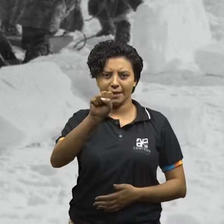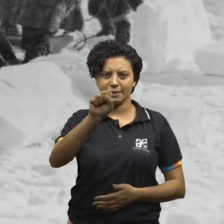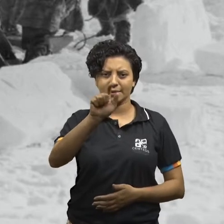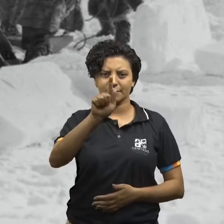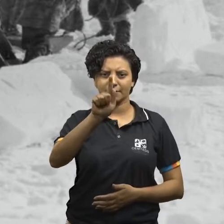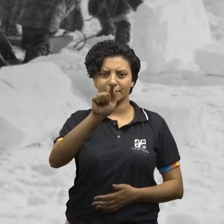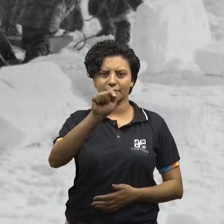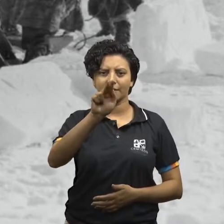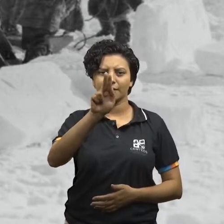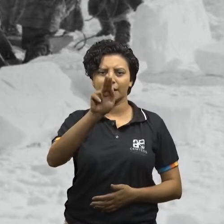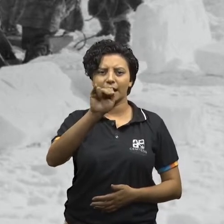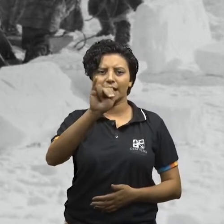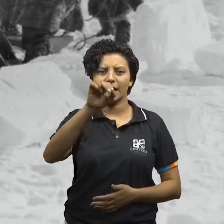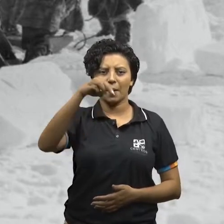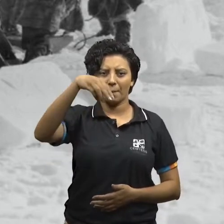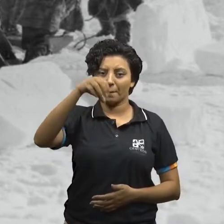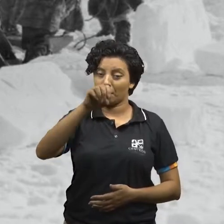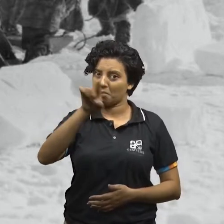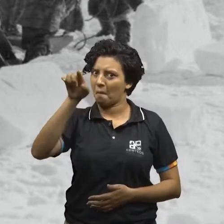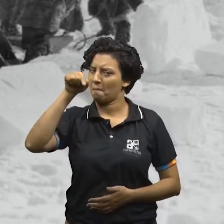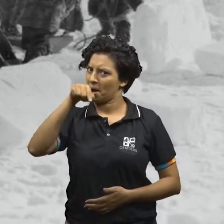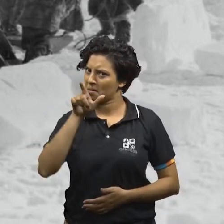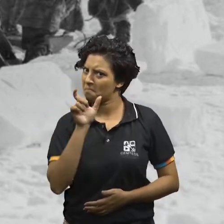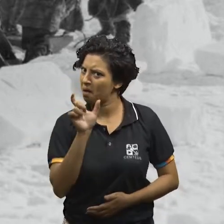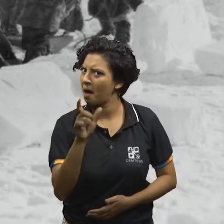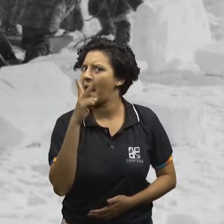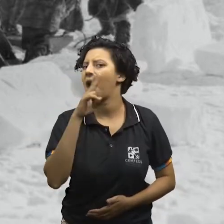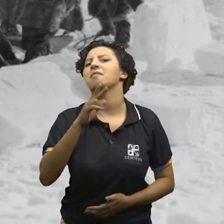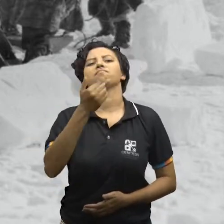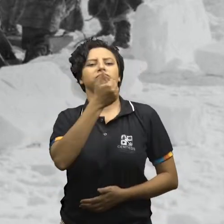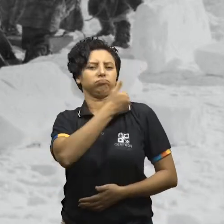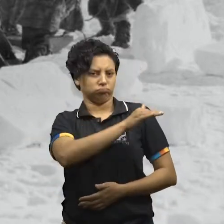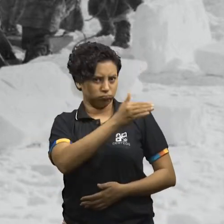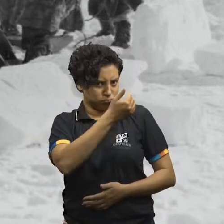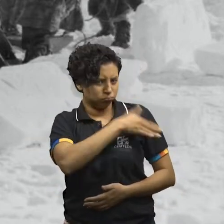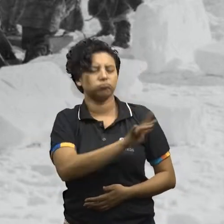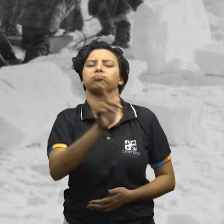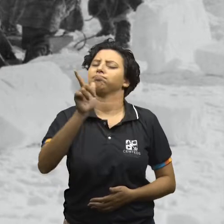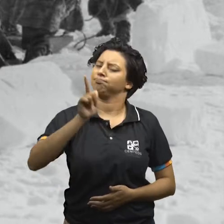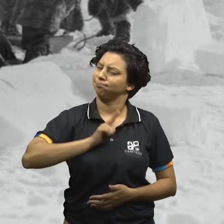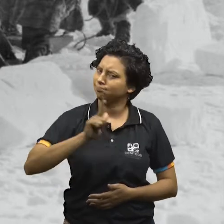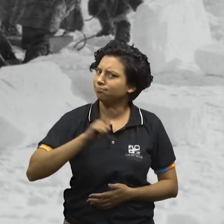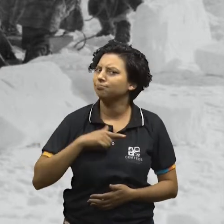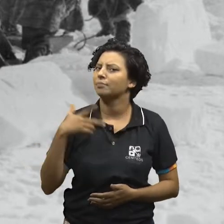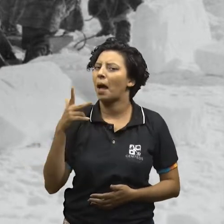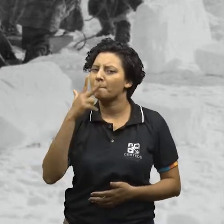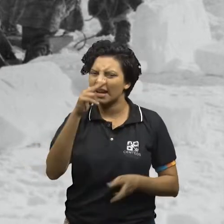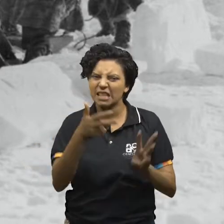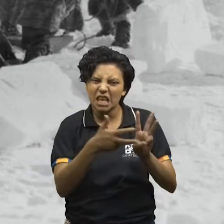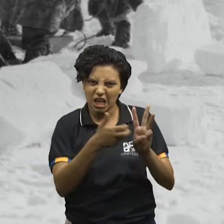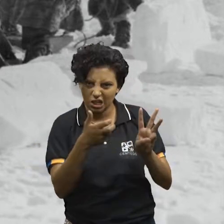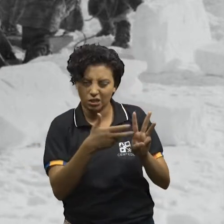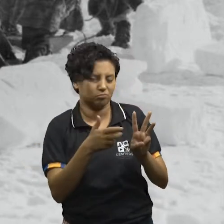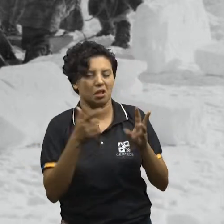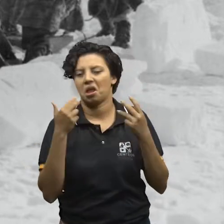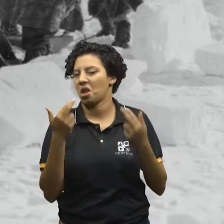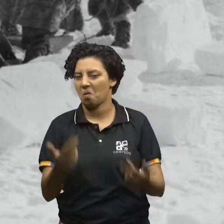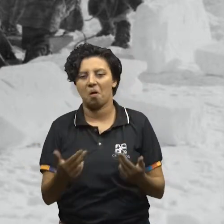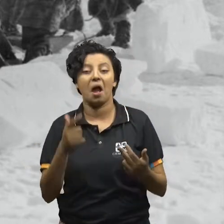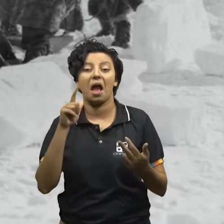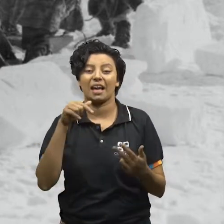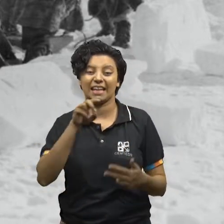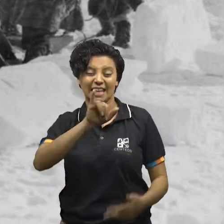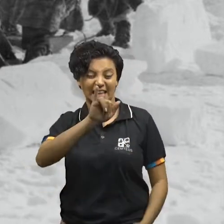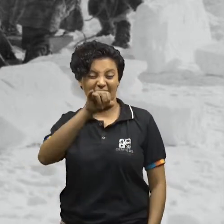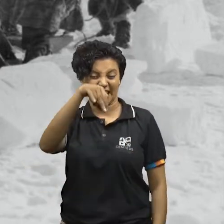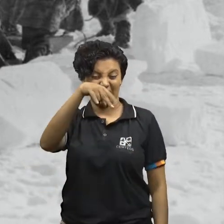esse termo também é considerado impróprio, pois é racista, assim como o índio e bosquímano. Os Inuits são um povo